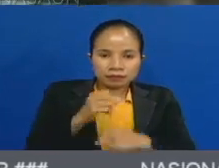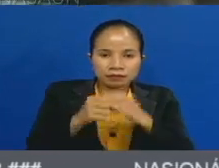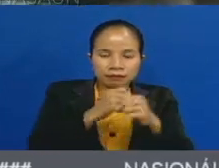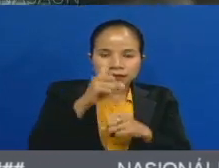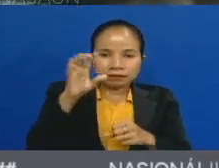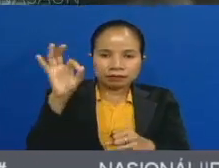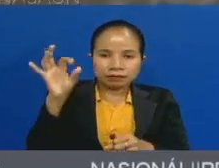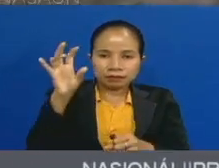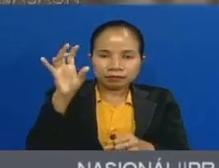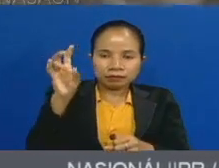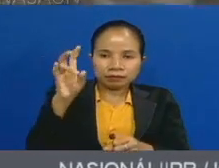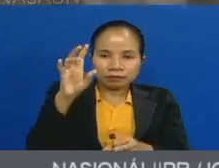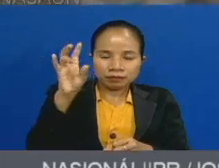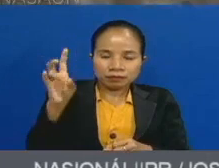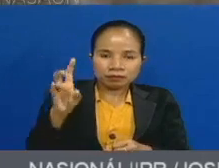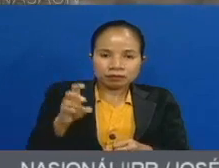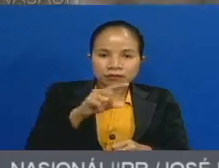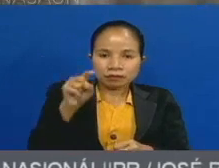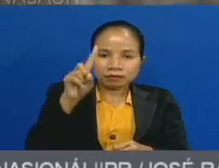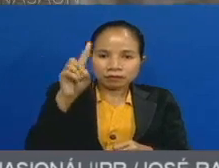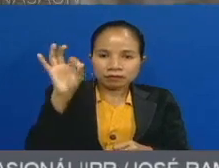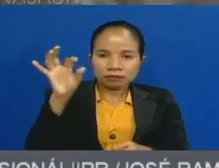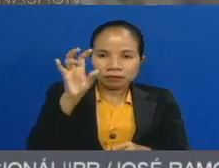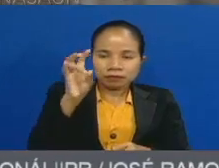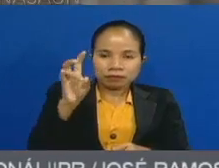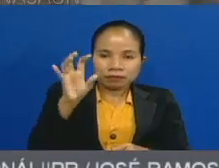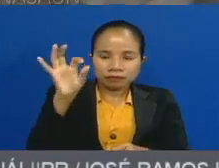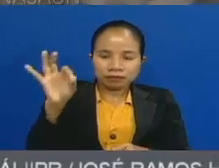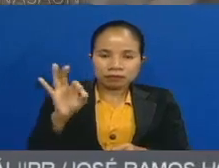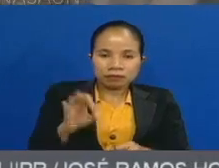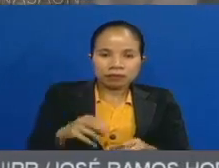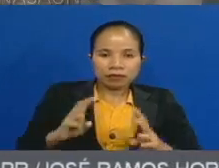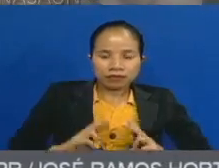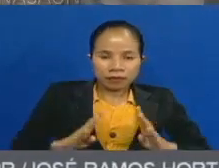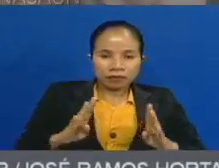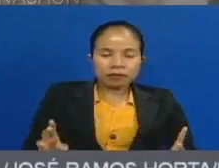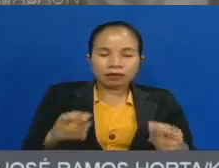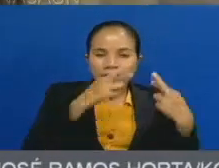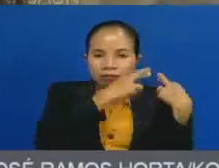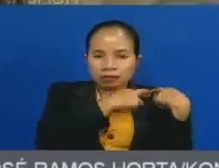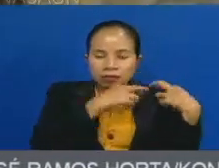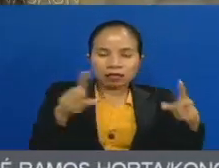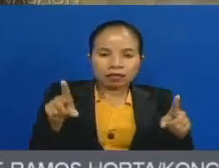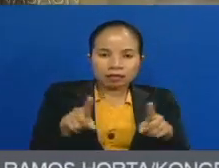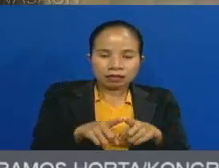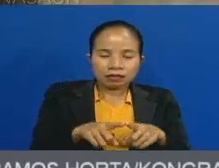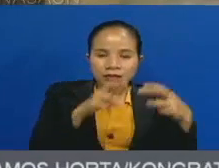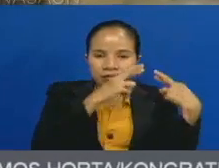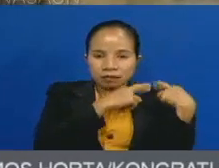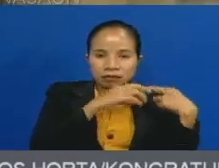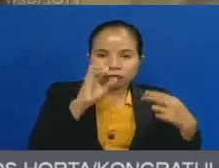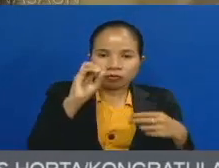rihuida tu se hito nulo resin hito, to rihuida tu se hito nulo resin sia, saudoso assume cargo nuda responsável